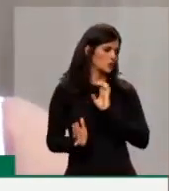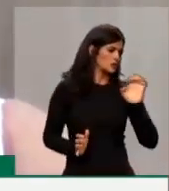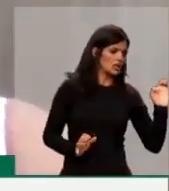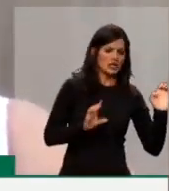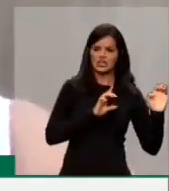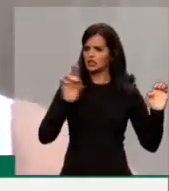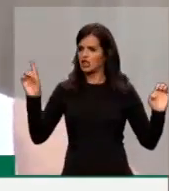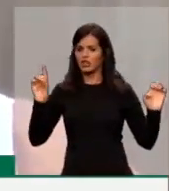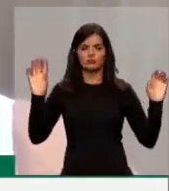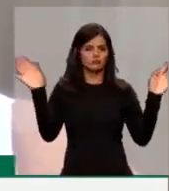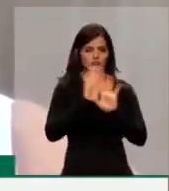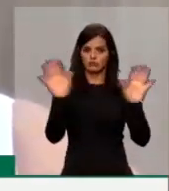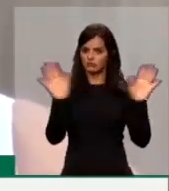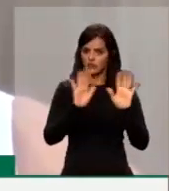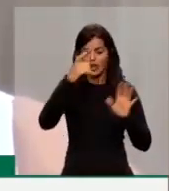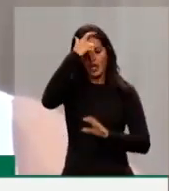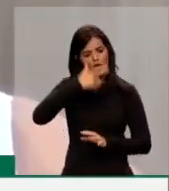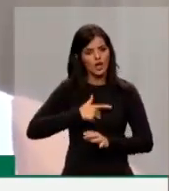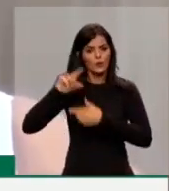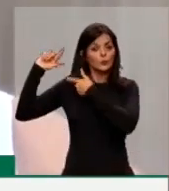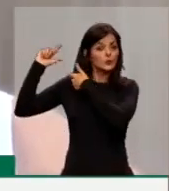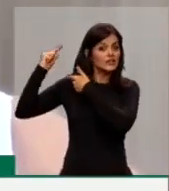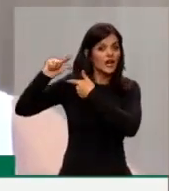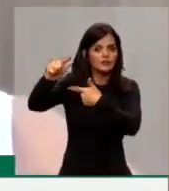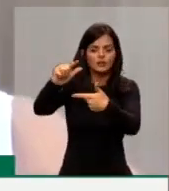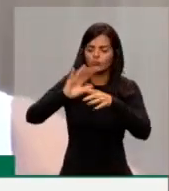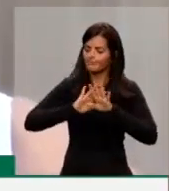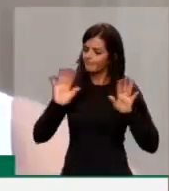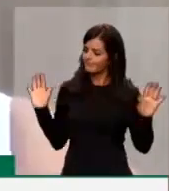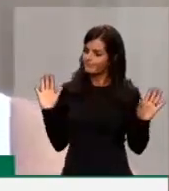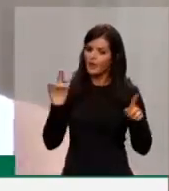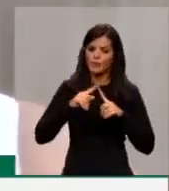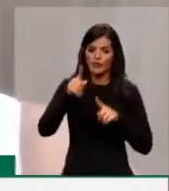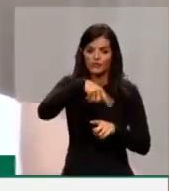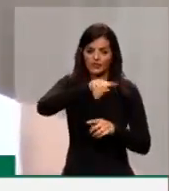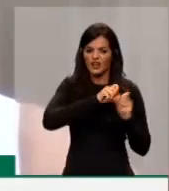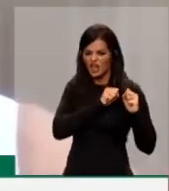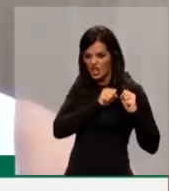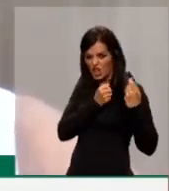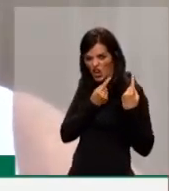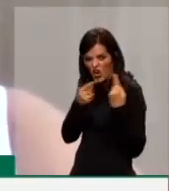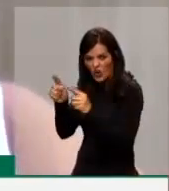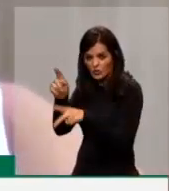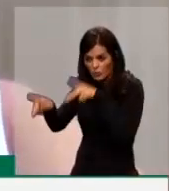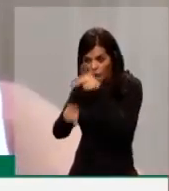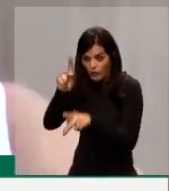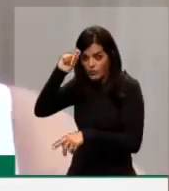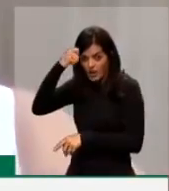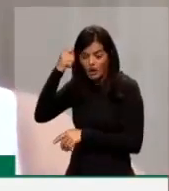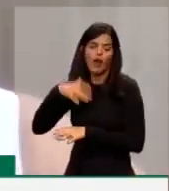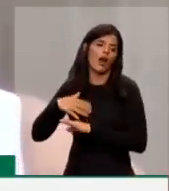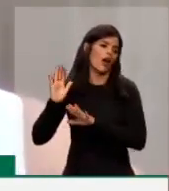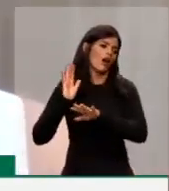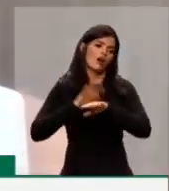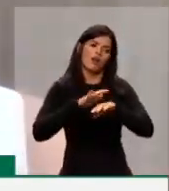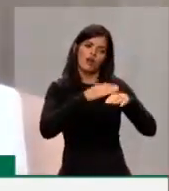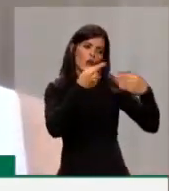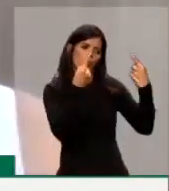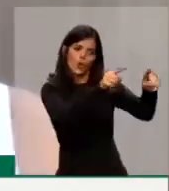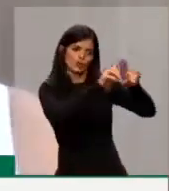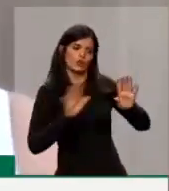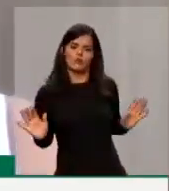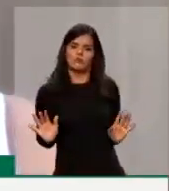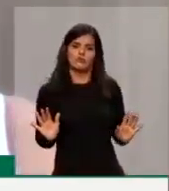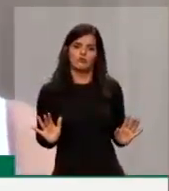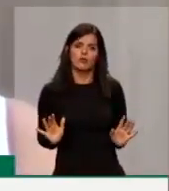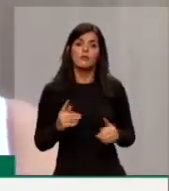direita, porque eu sou uma mulher da tradição. Mas todo aquele que for destruir o meu povo, eu sou contra ele. Então, a gente viu que hoje